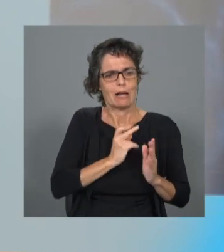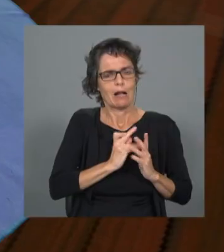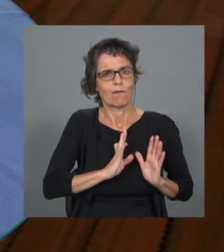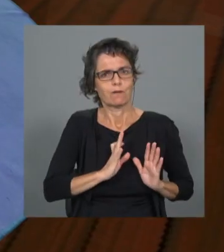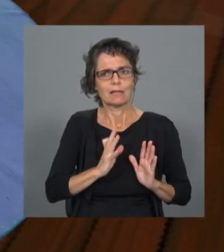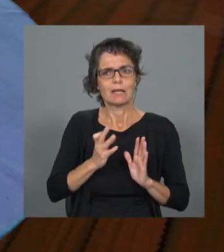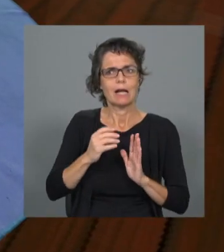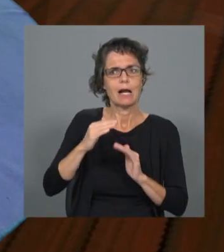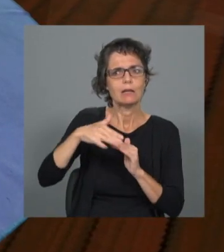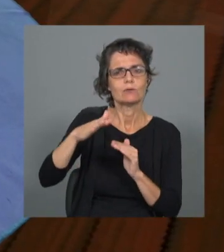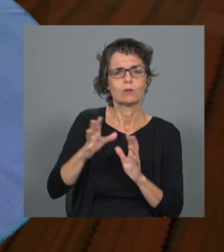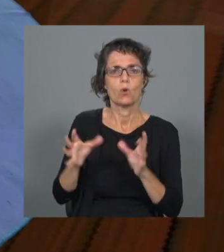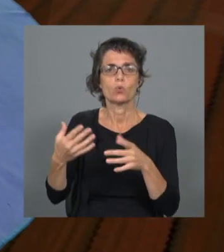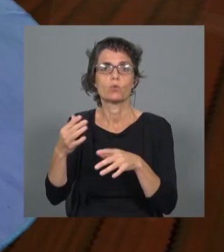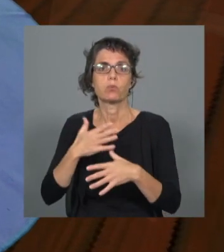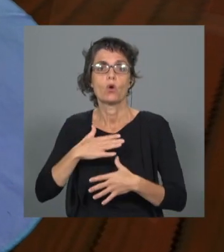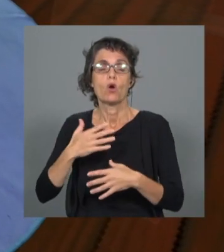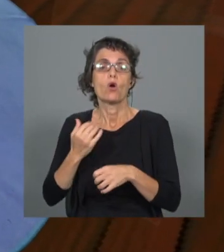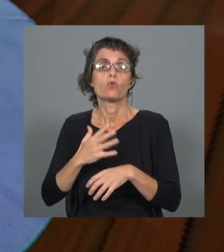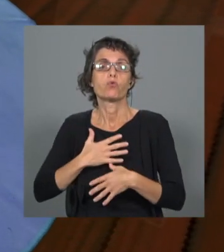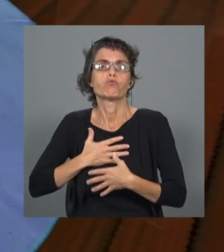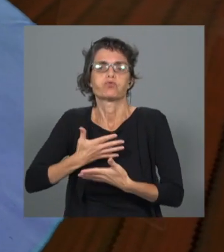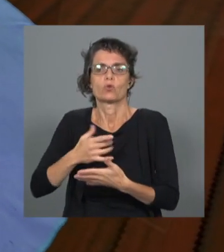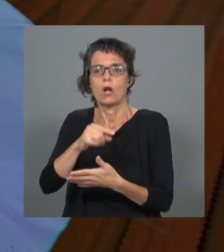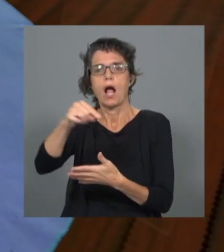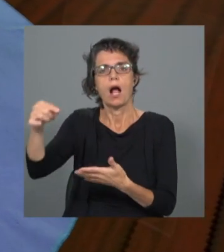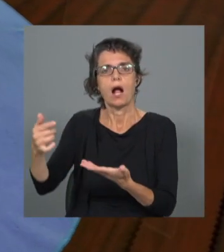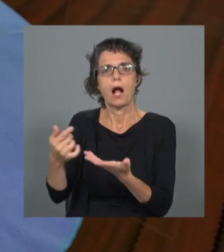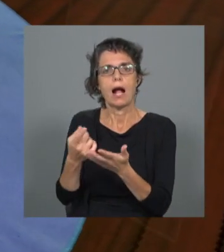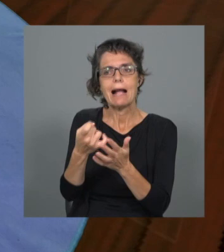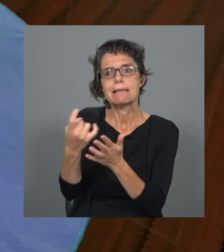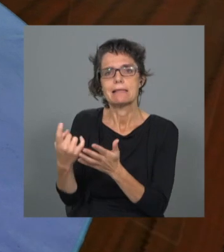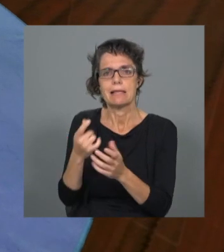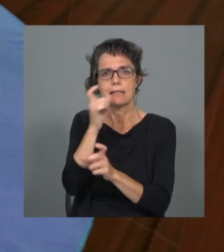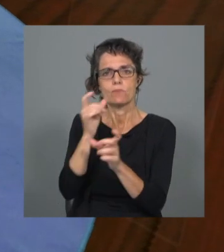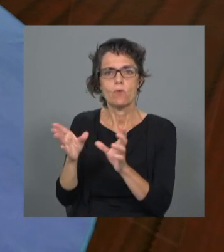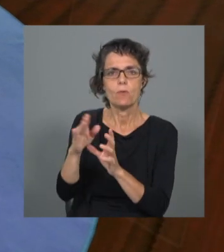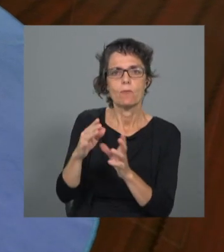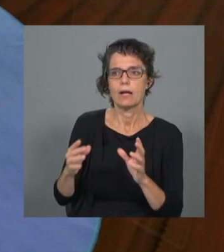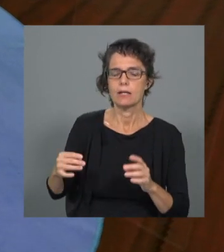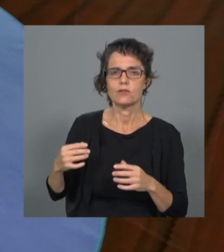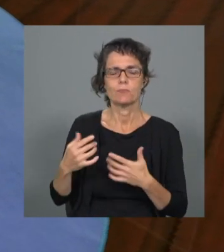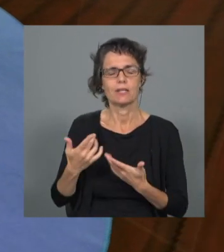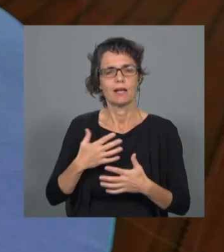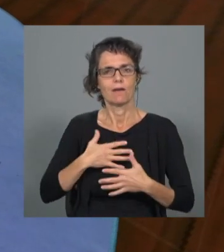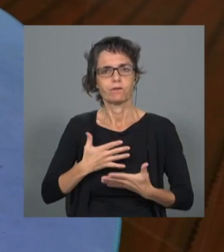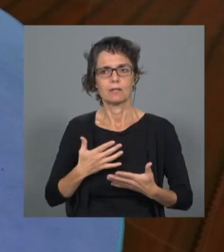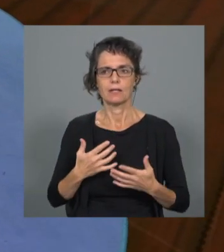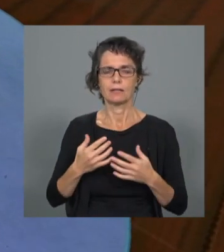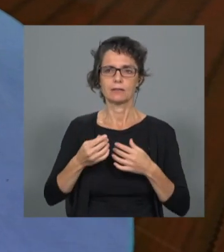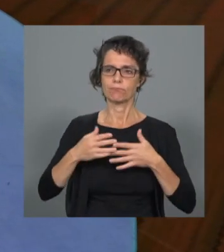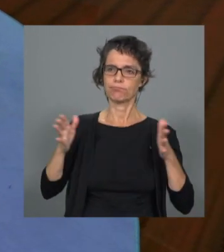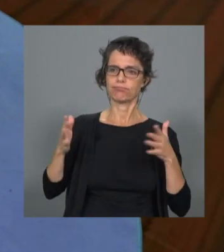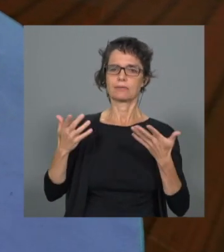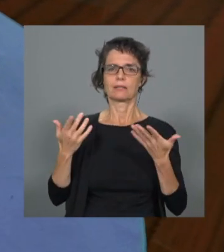grupos que há de voluntariado. Queremos, de alguma forma, e estamos a procurar também motivar as pessoas a que haja, de facto, esta abertura, que